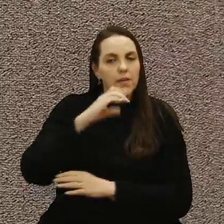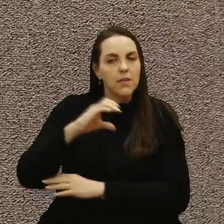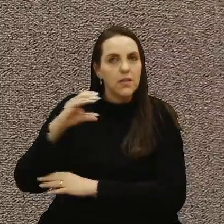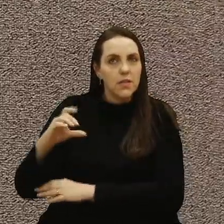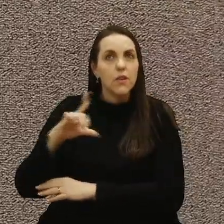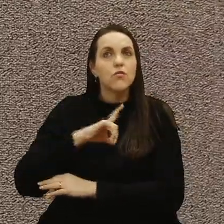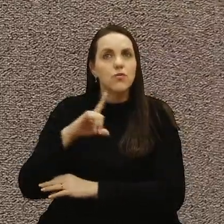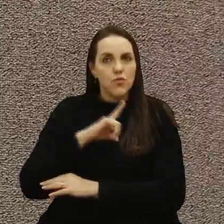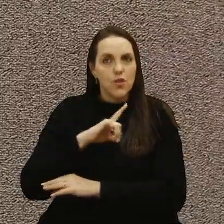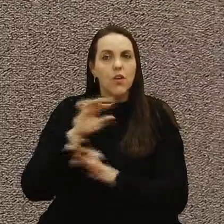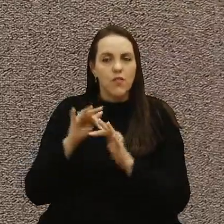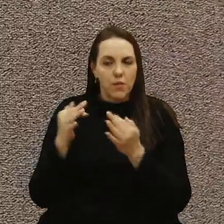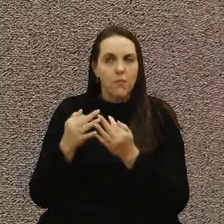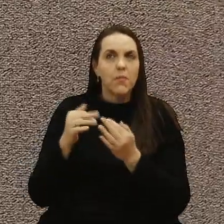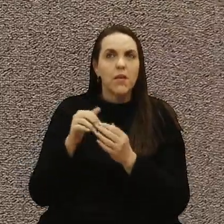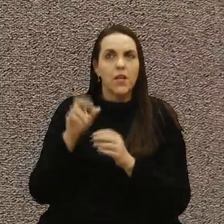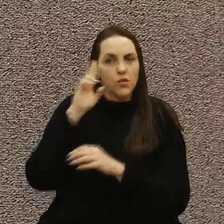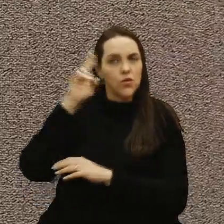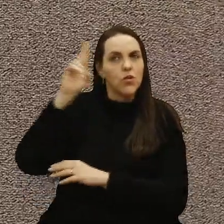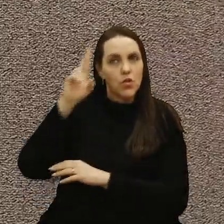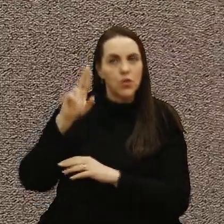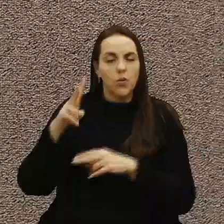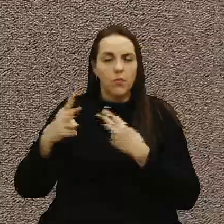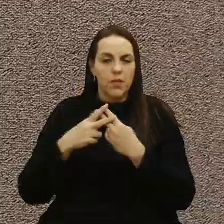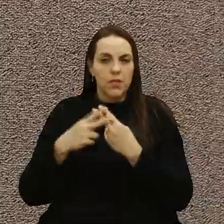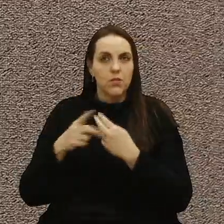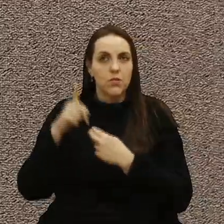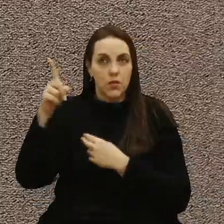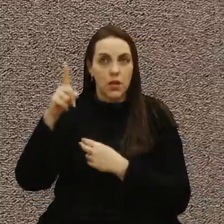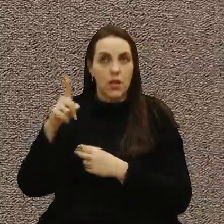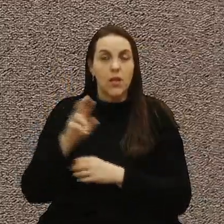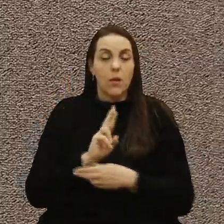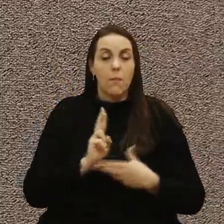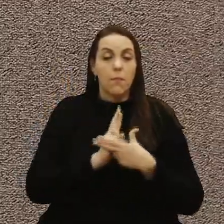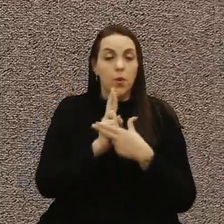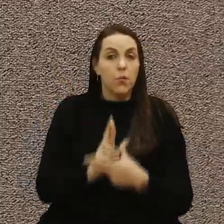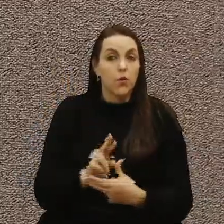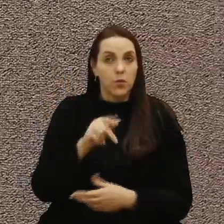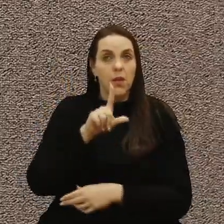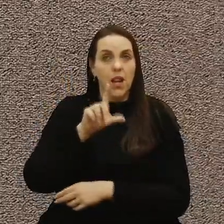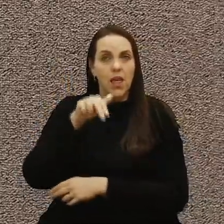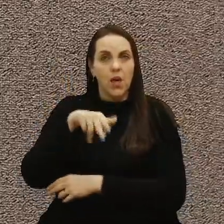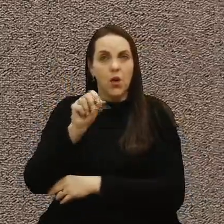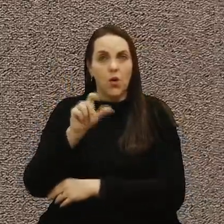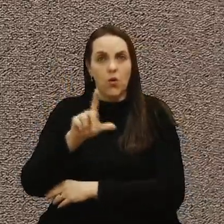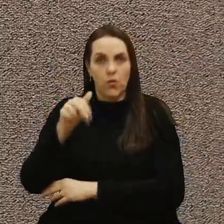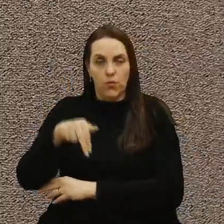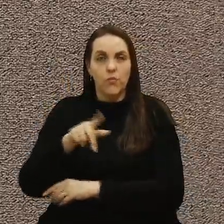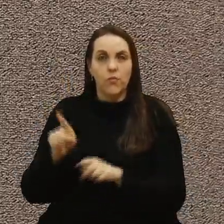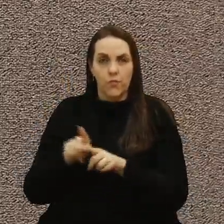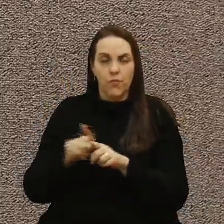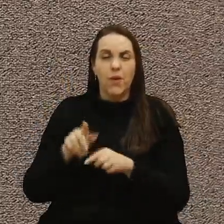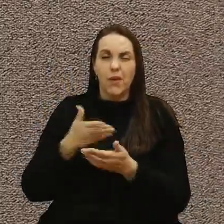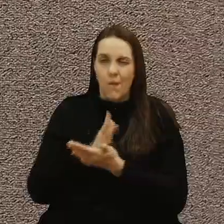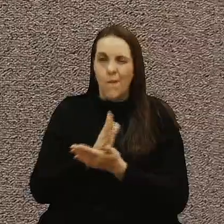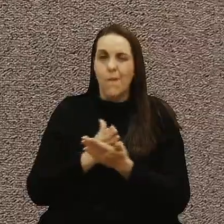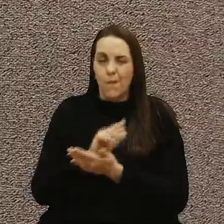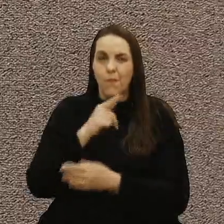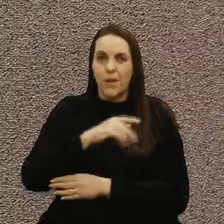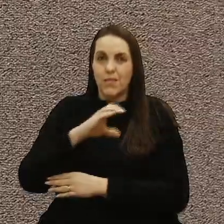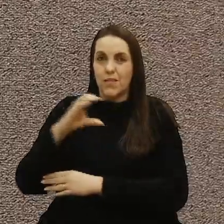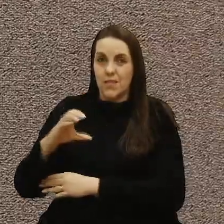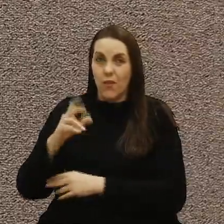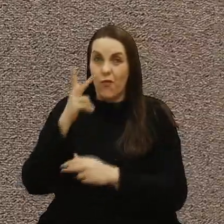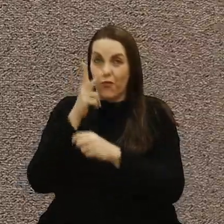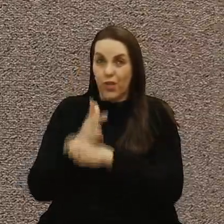maior lá de São Paulo e também do promotor Lincoln, que é o mais ameaçado, que mais incomodou o PCC todos esses anos. Então a gente vê um vídeo de um